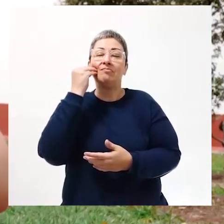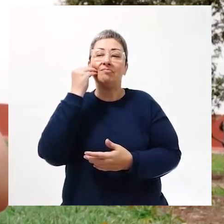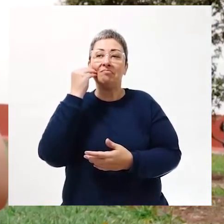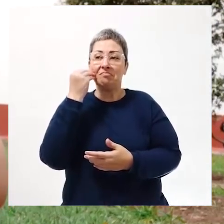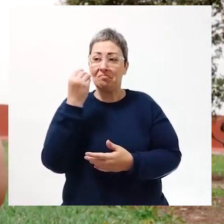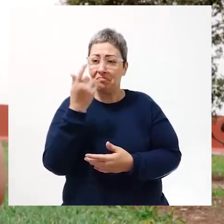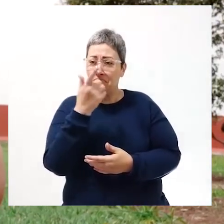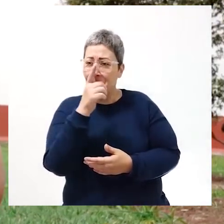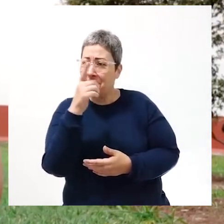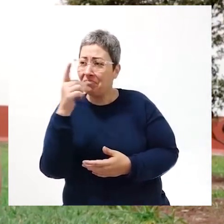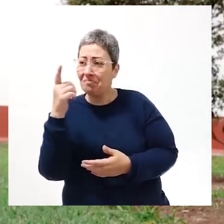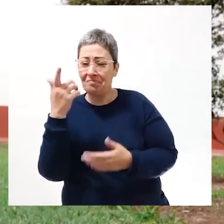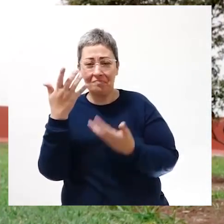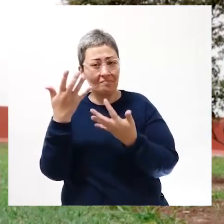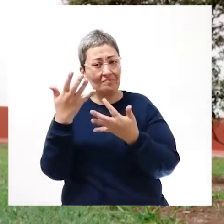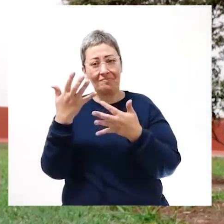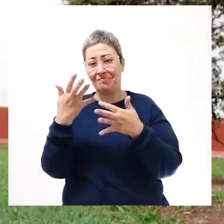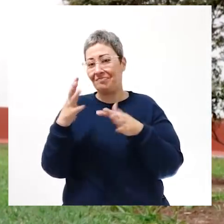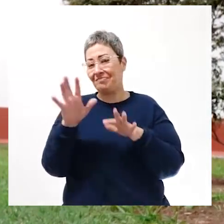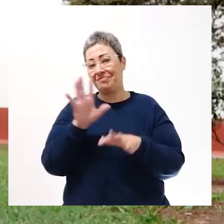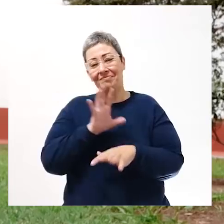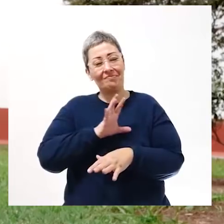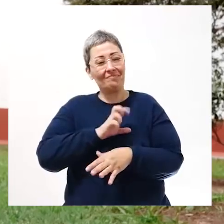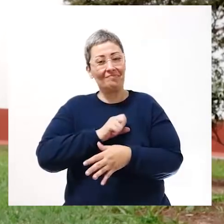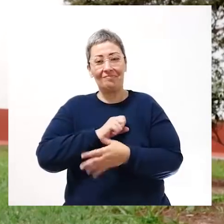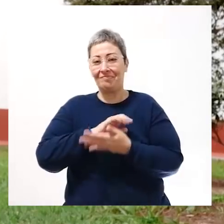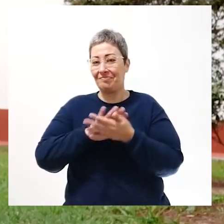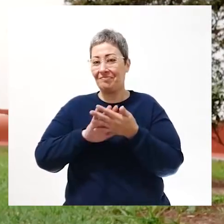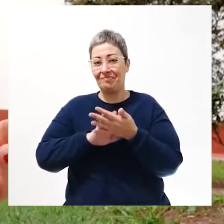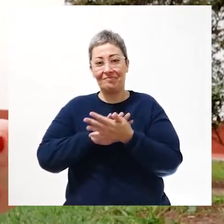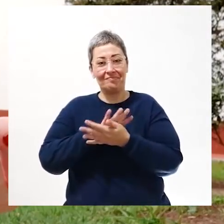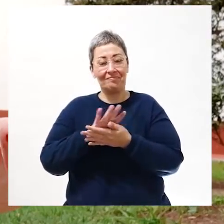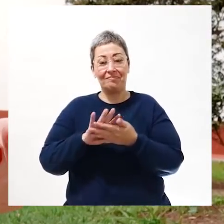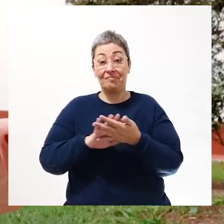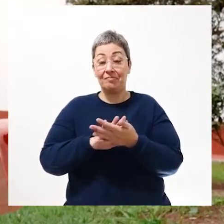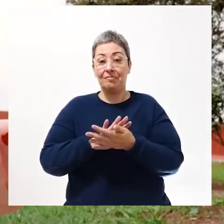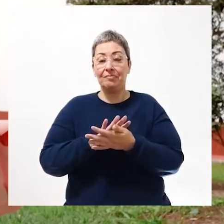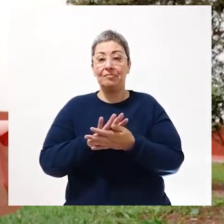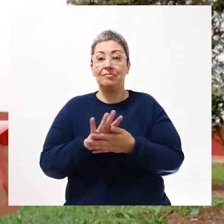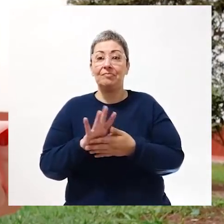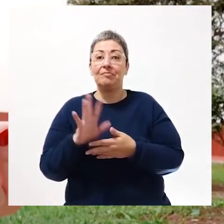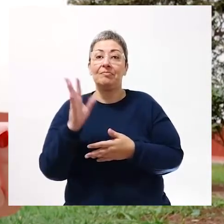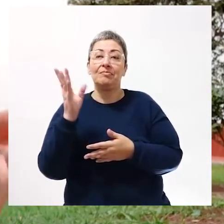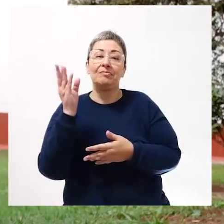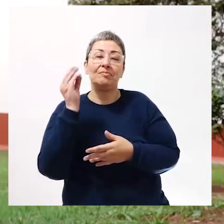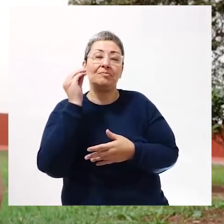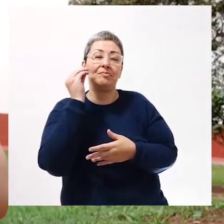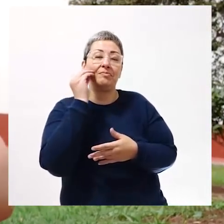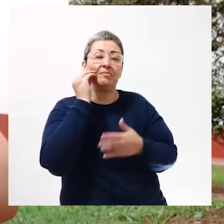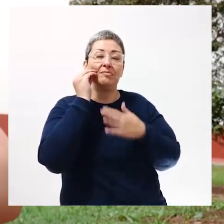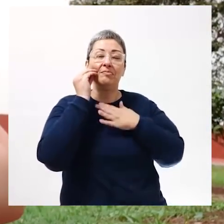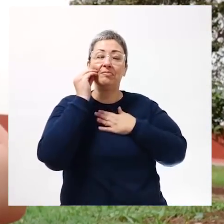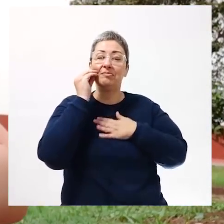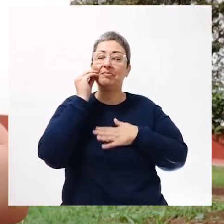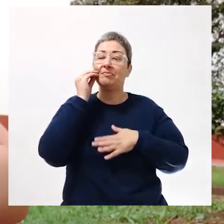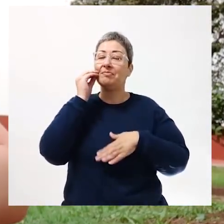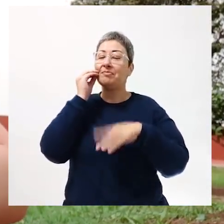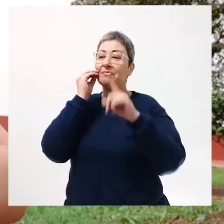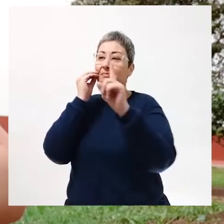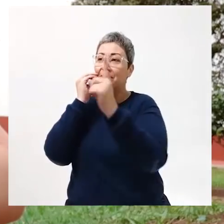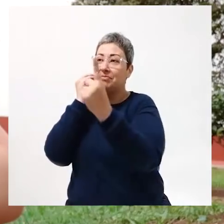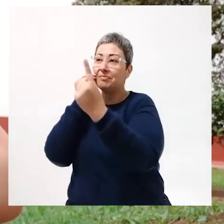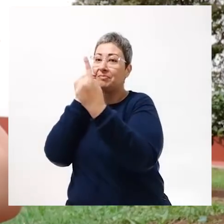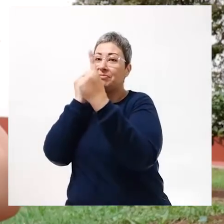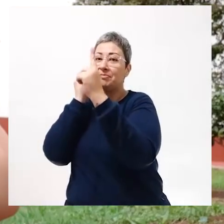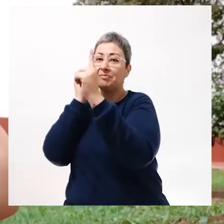beijei ele, nunca mais amei ninguém. Que beijinho